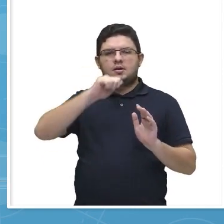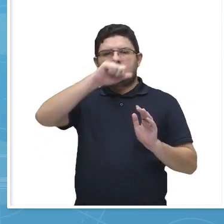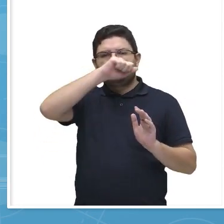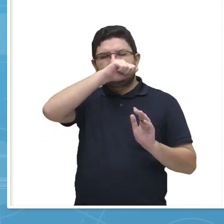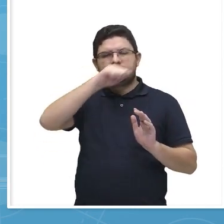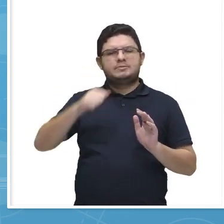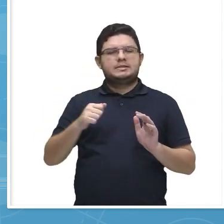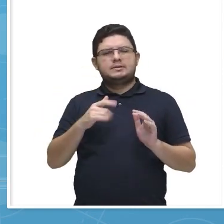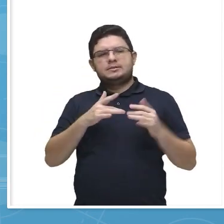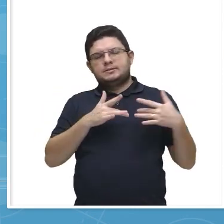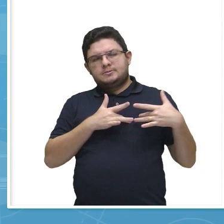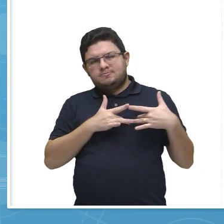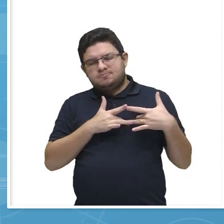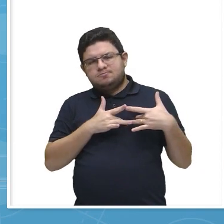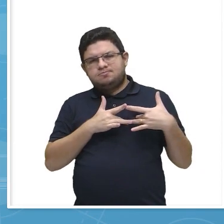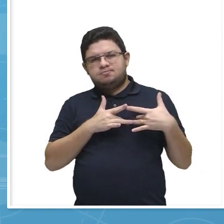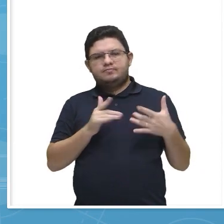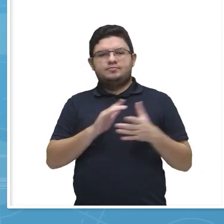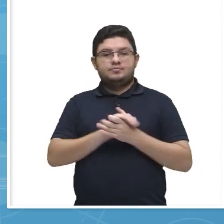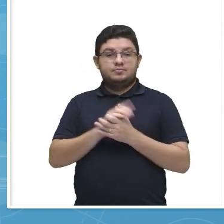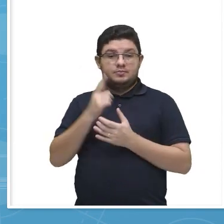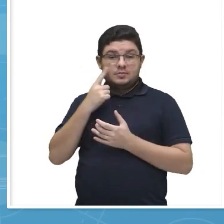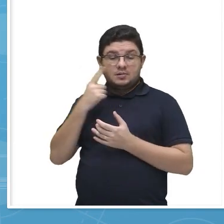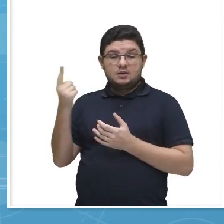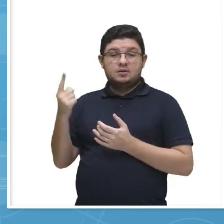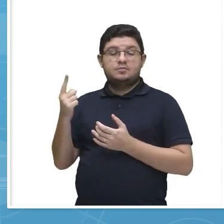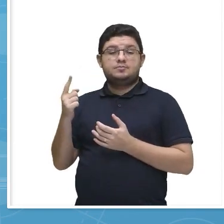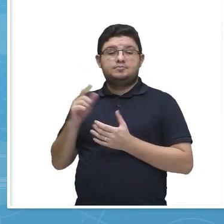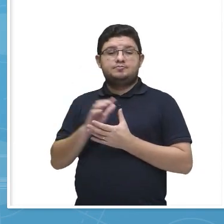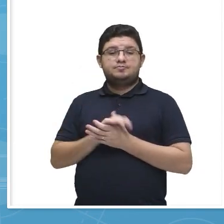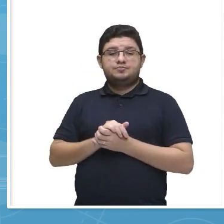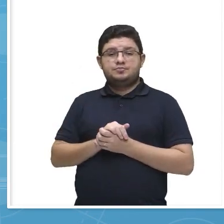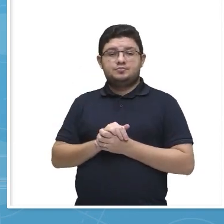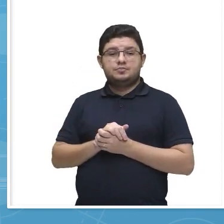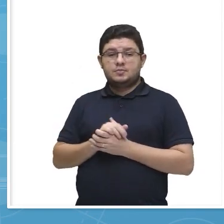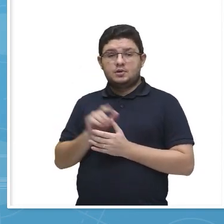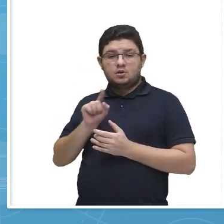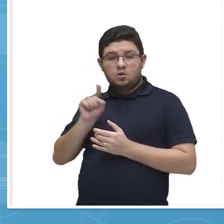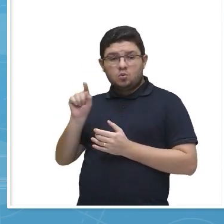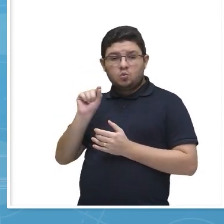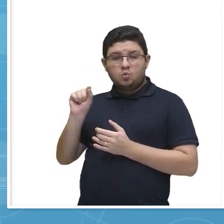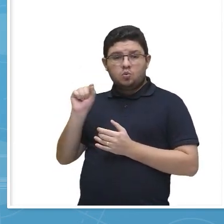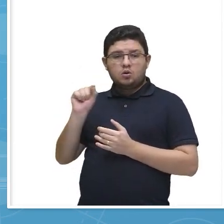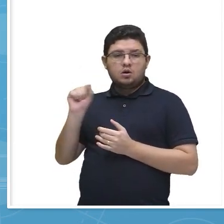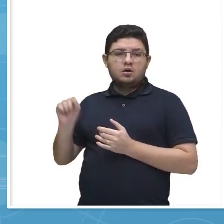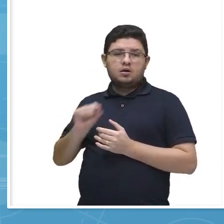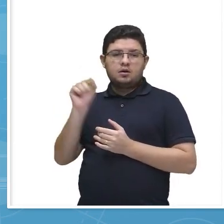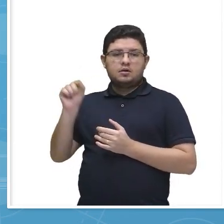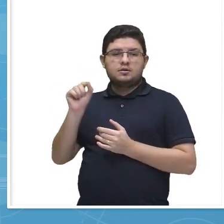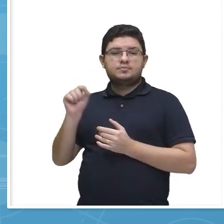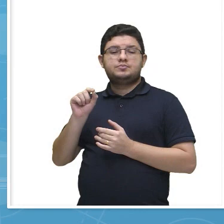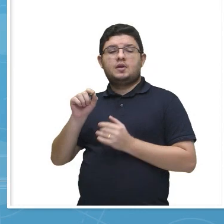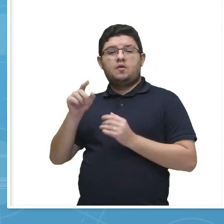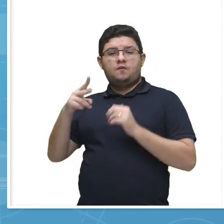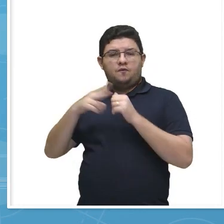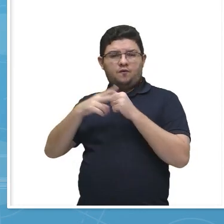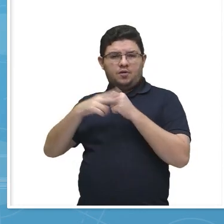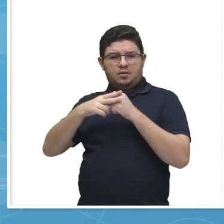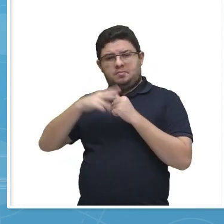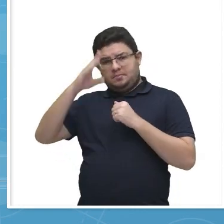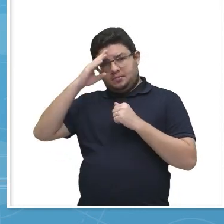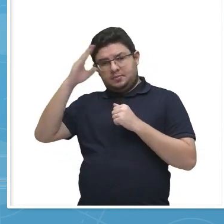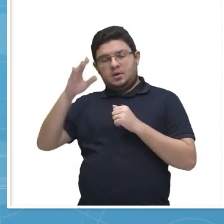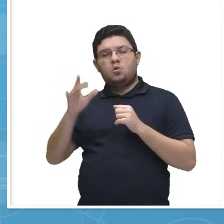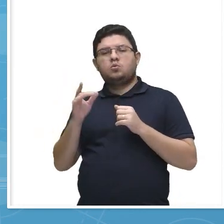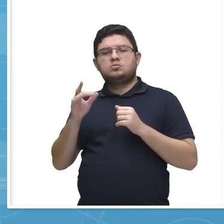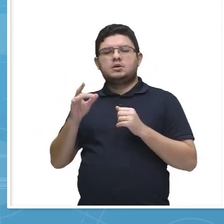verbo transitivo direto. A mãe, certo? A mãe aqui, pessoal, vamos só consertar essa classificação aqui,